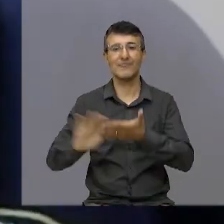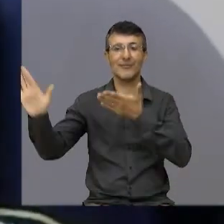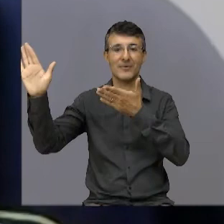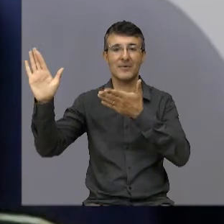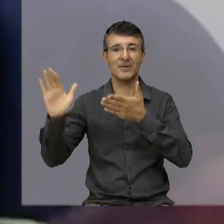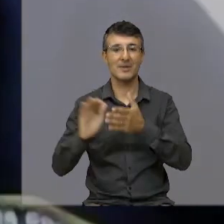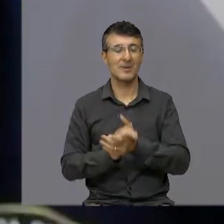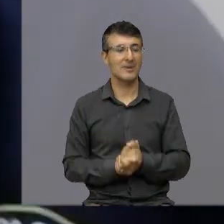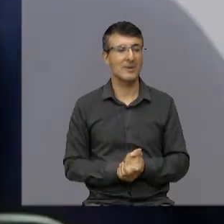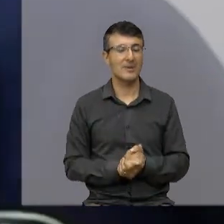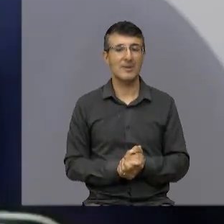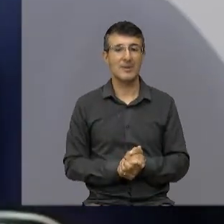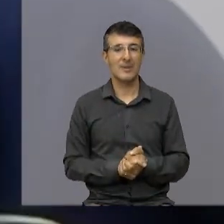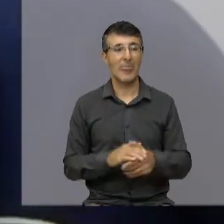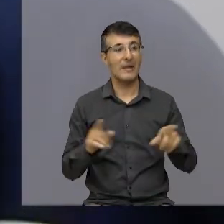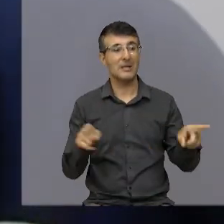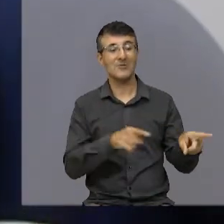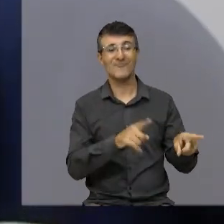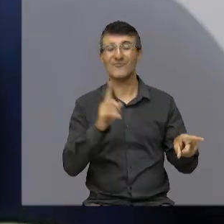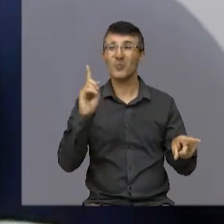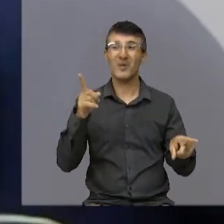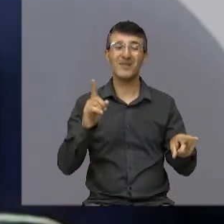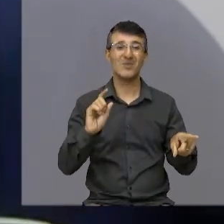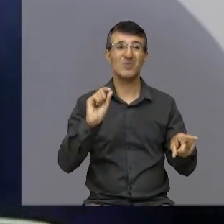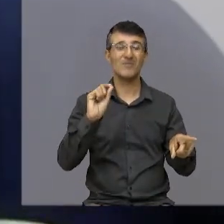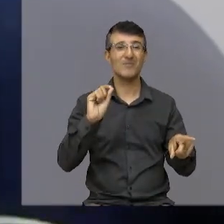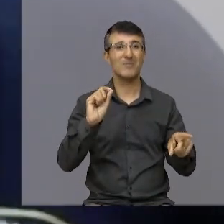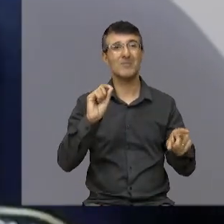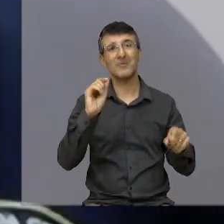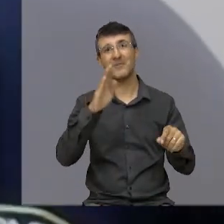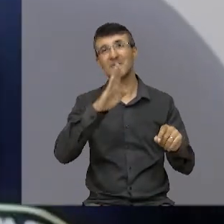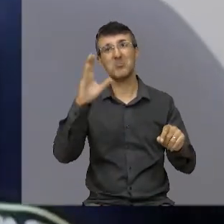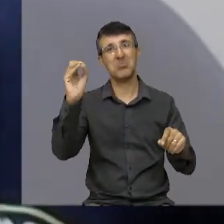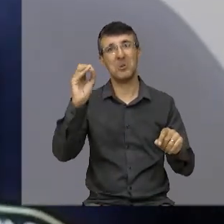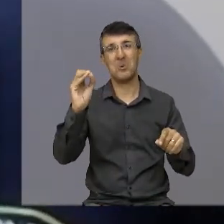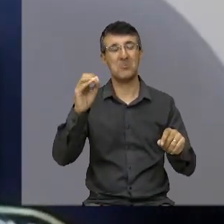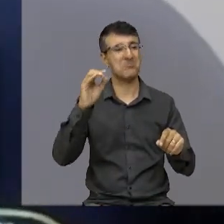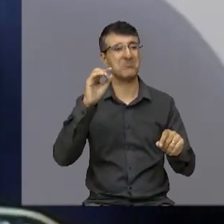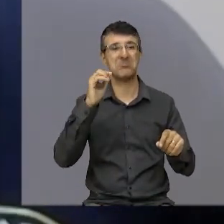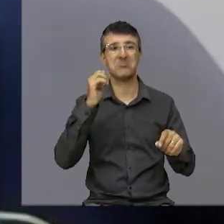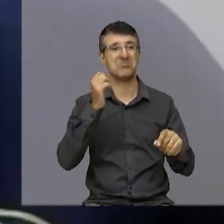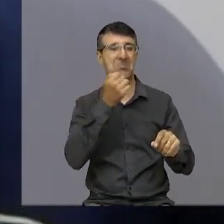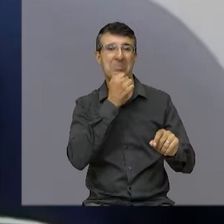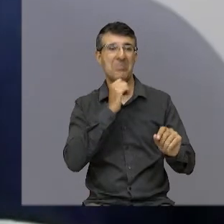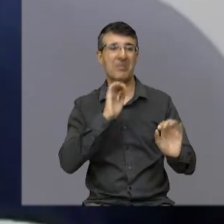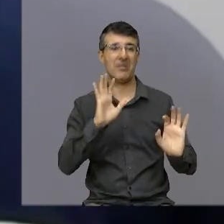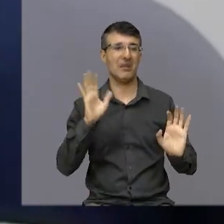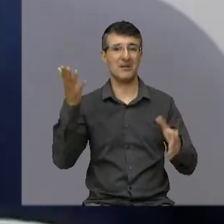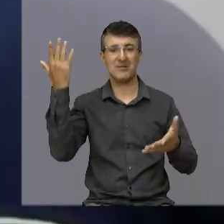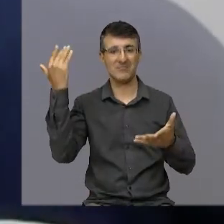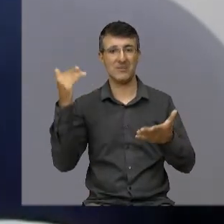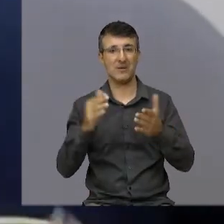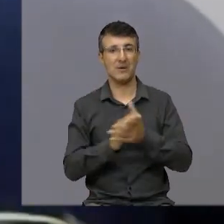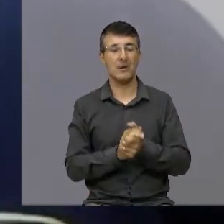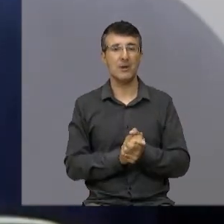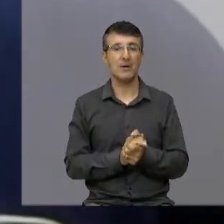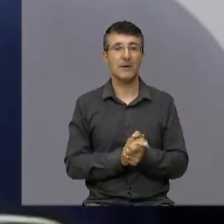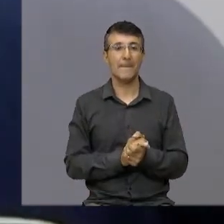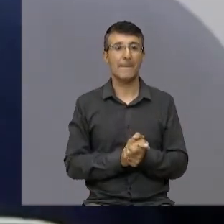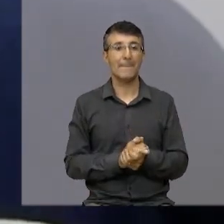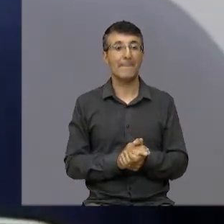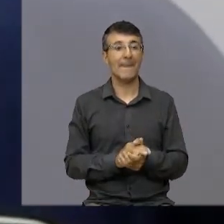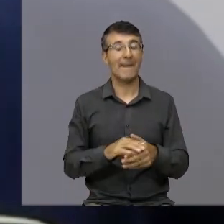era caso para BO naquele momento. Então, tendo aquele atendimento, primeiro, a delegacia